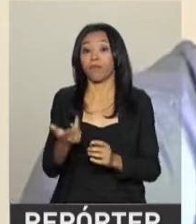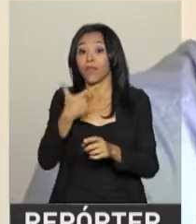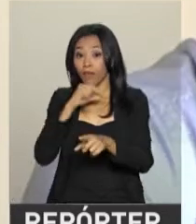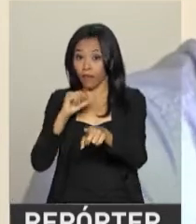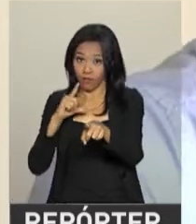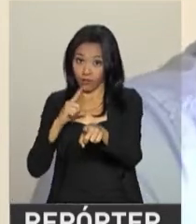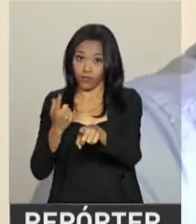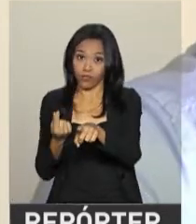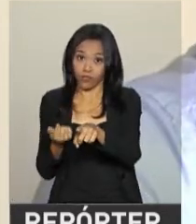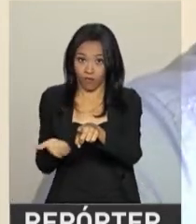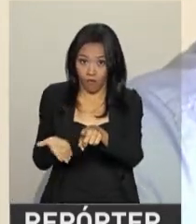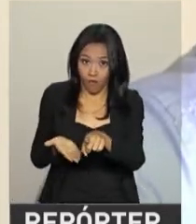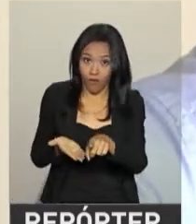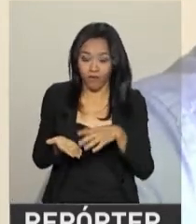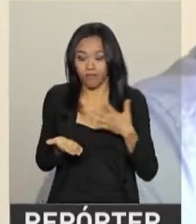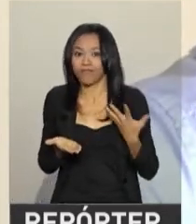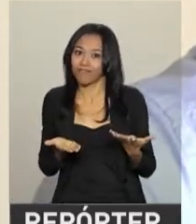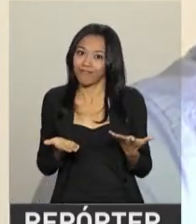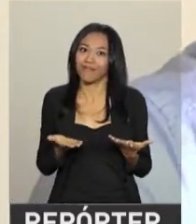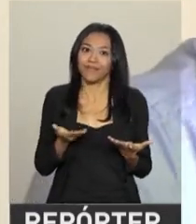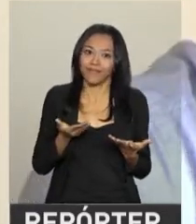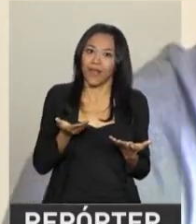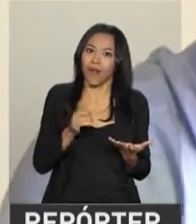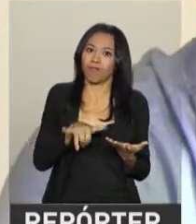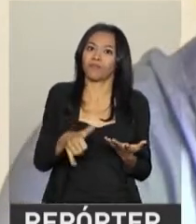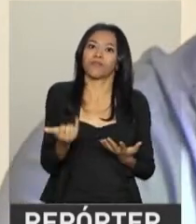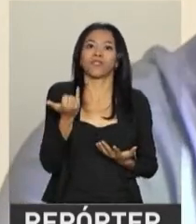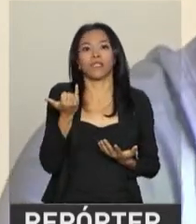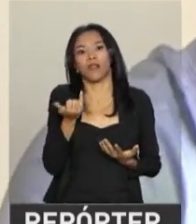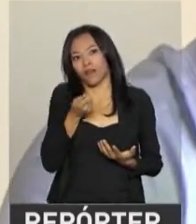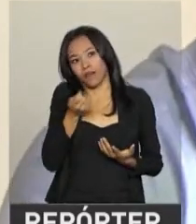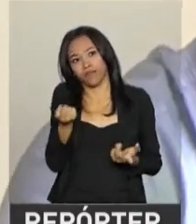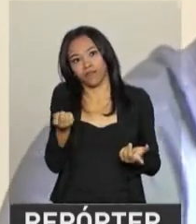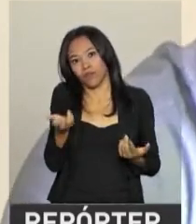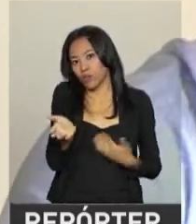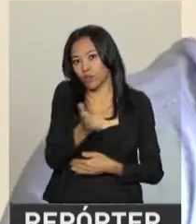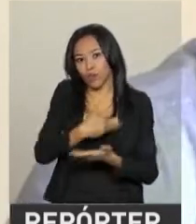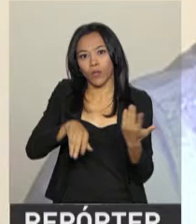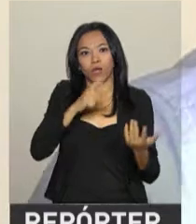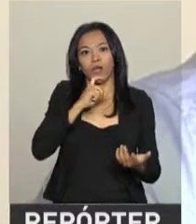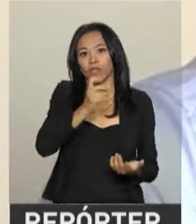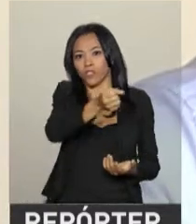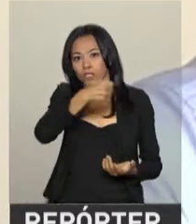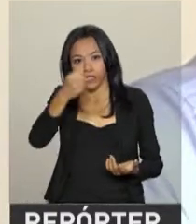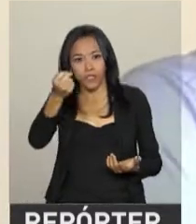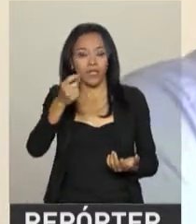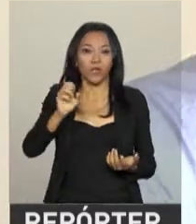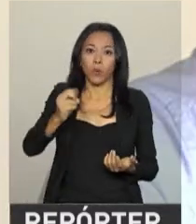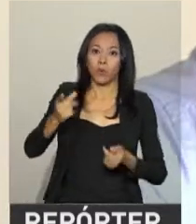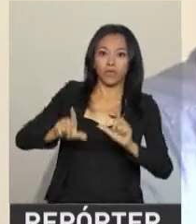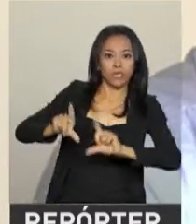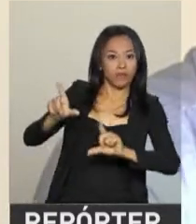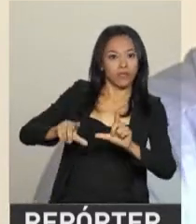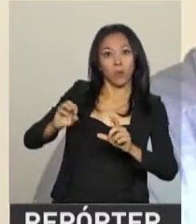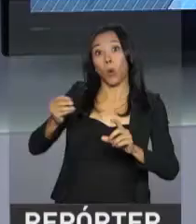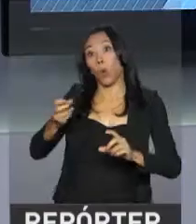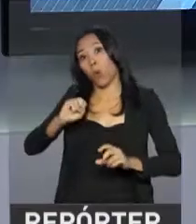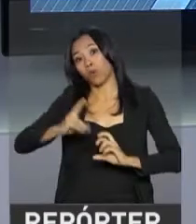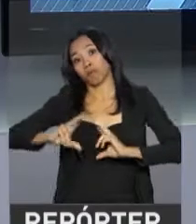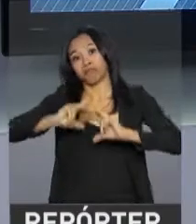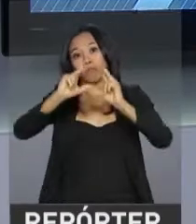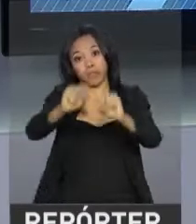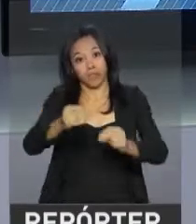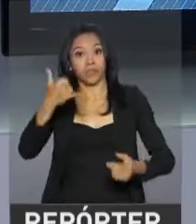agora está, enfim, com alguma vantagem em trocar lá a geladeira, a televisão ou mesmo presentear alguém com um celular novo.